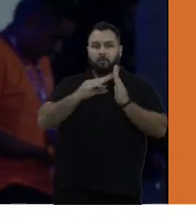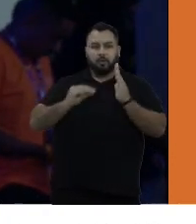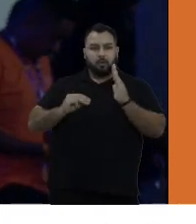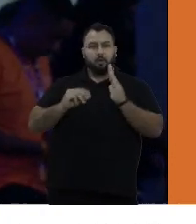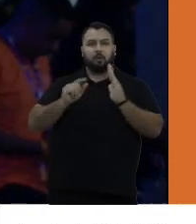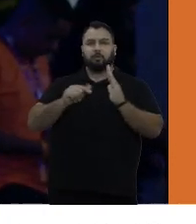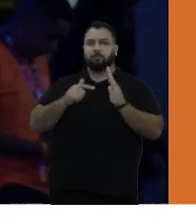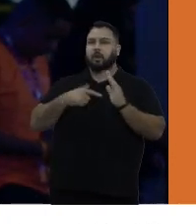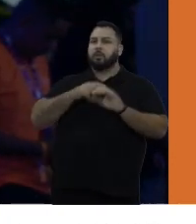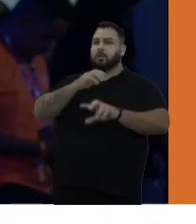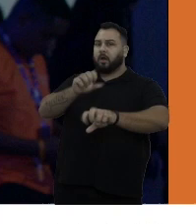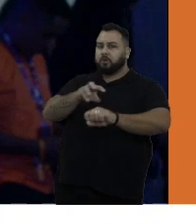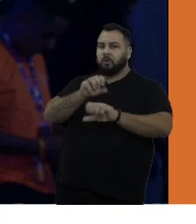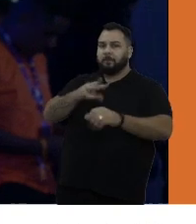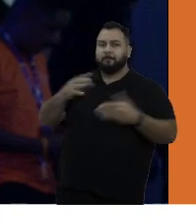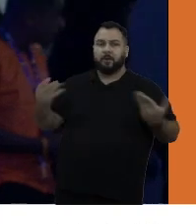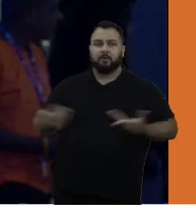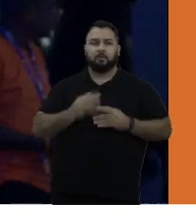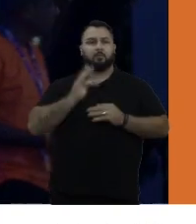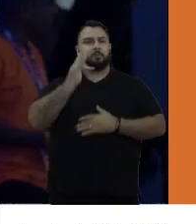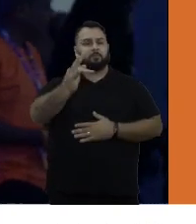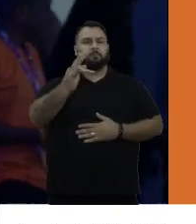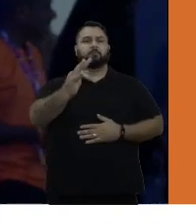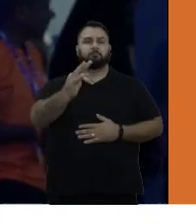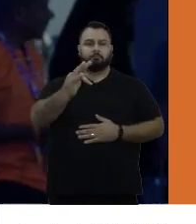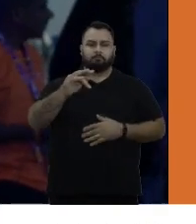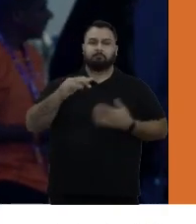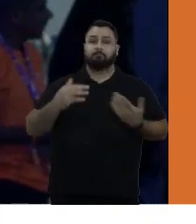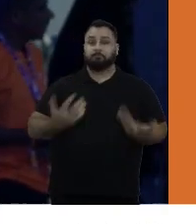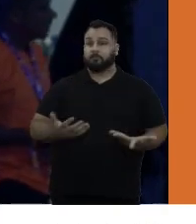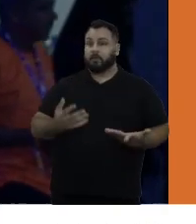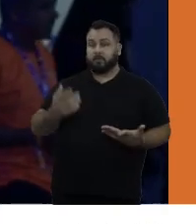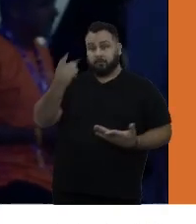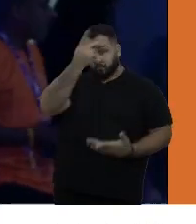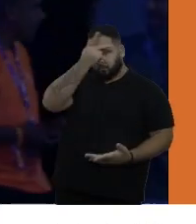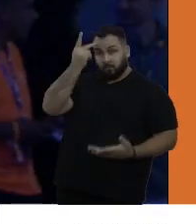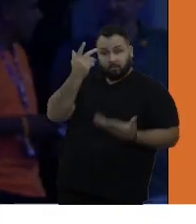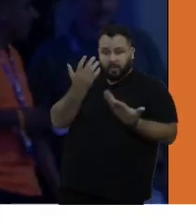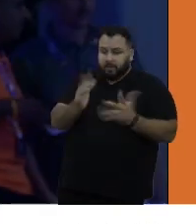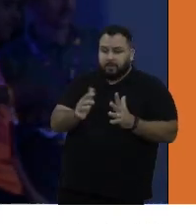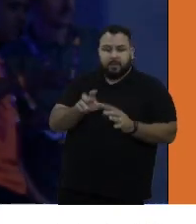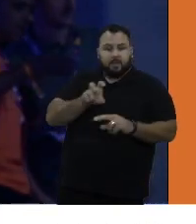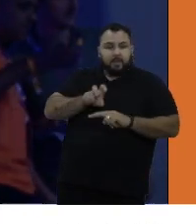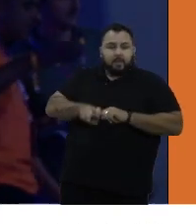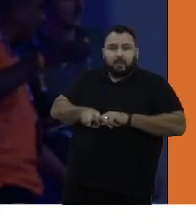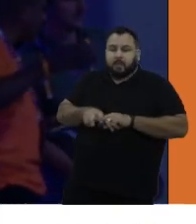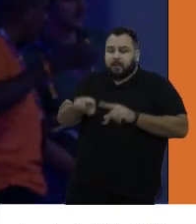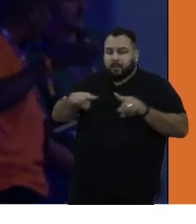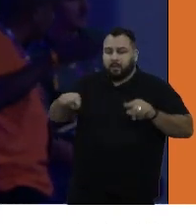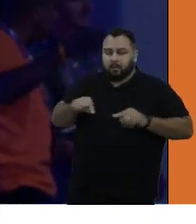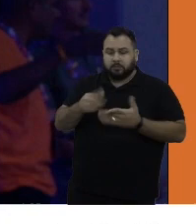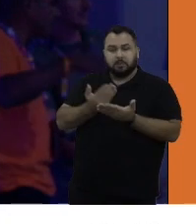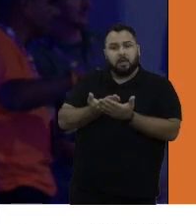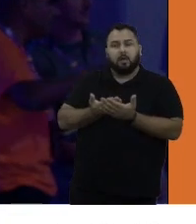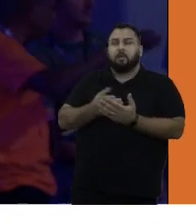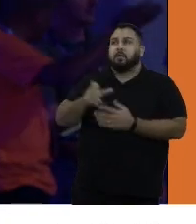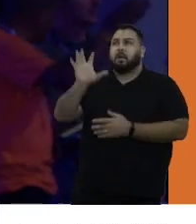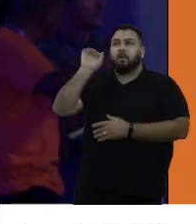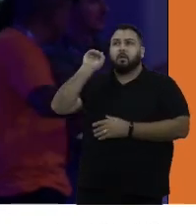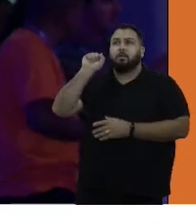futuro? As pessoas não estão mais querendo sentar numa sala de aula, ficar lá